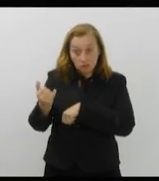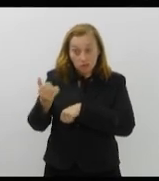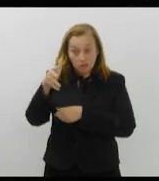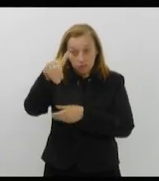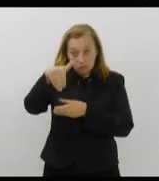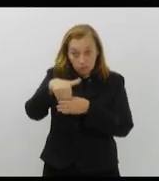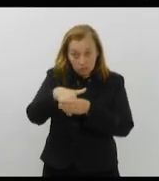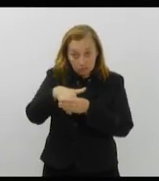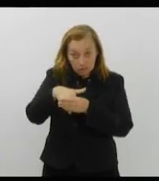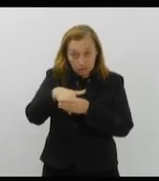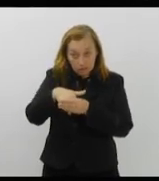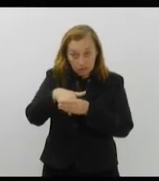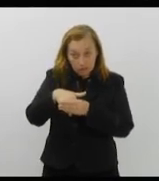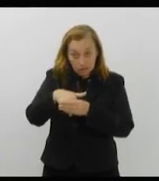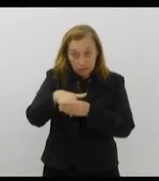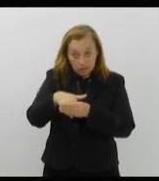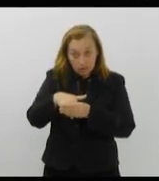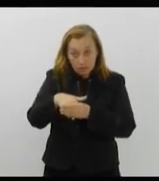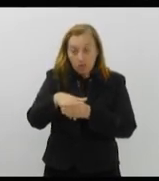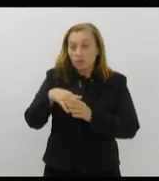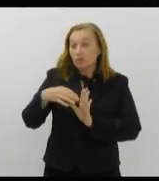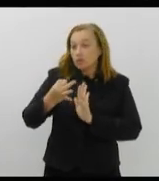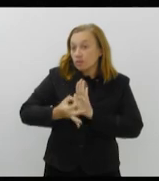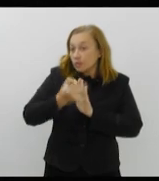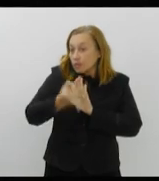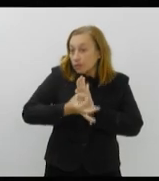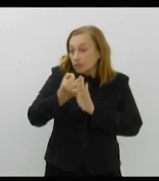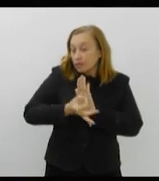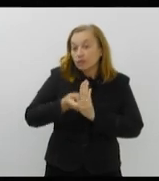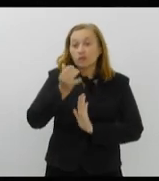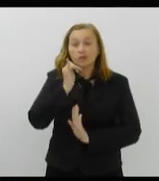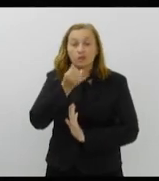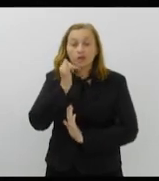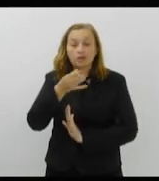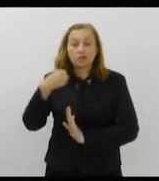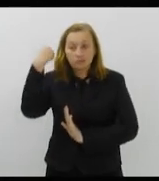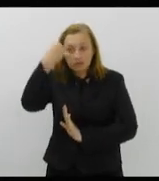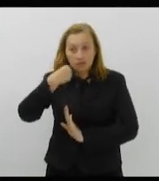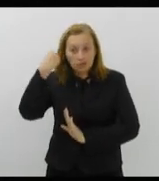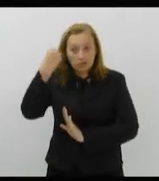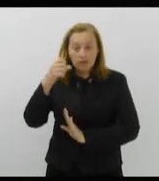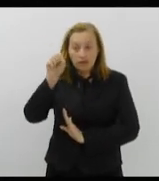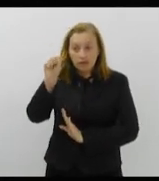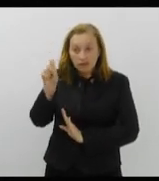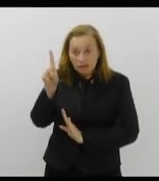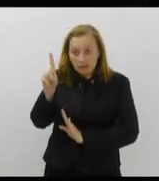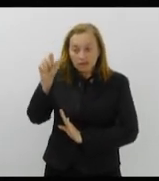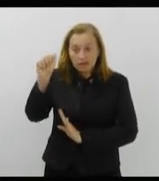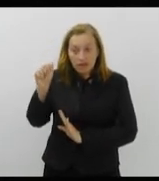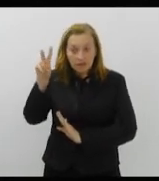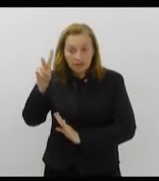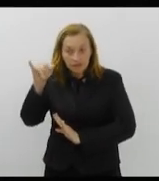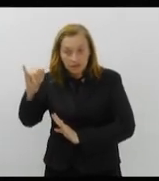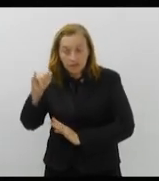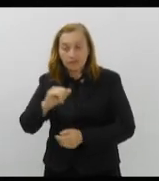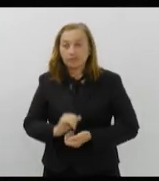votar o parecer do relator Senador dav a columb